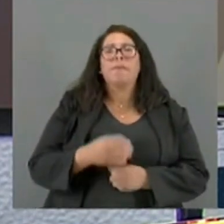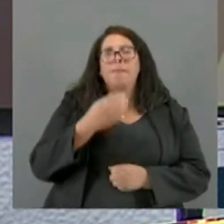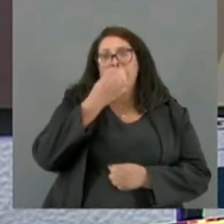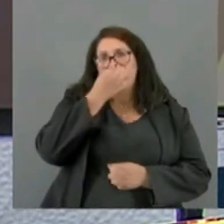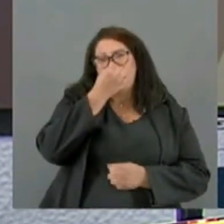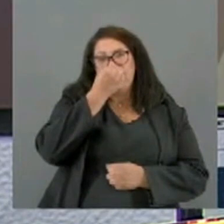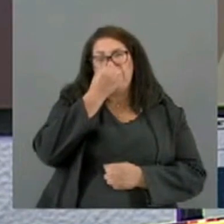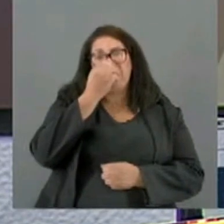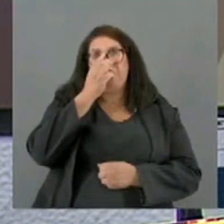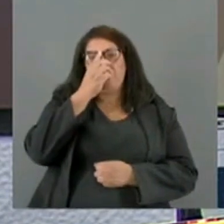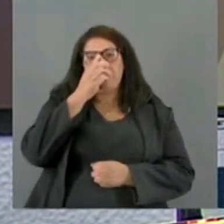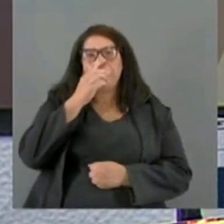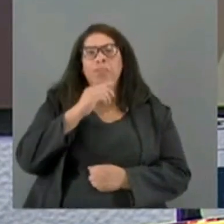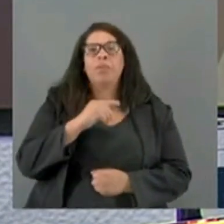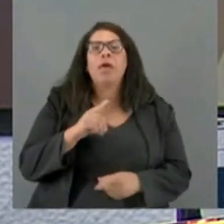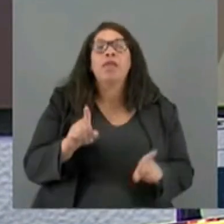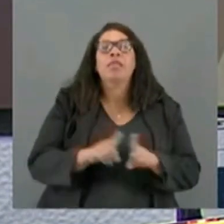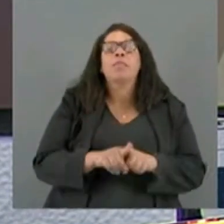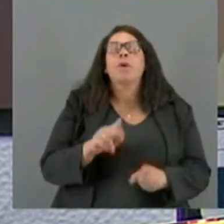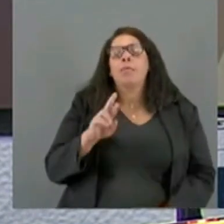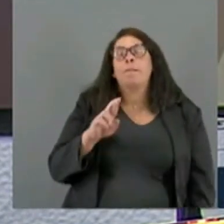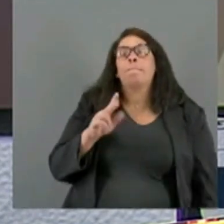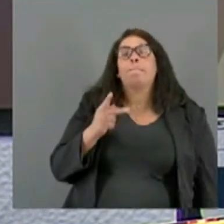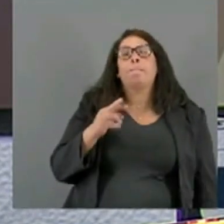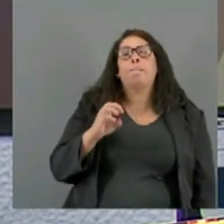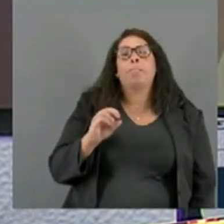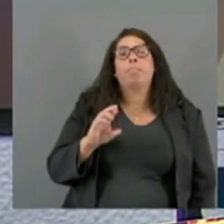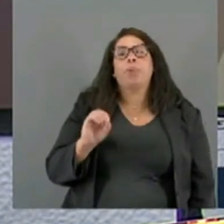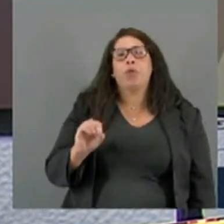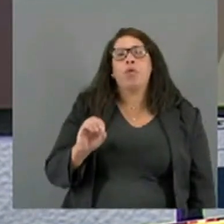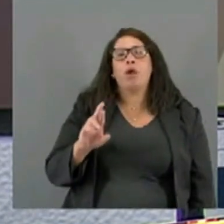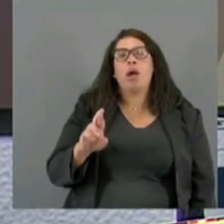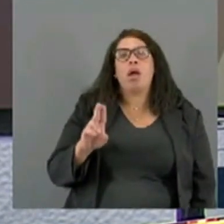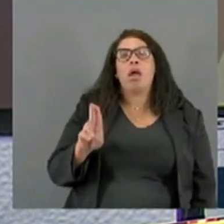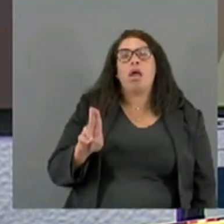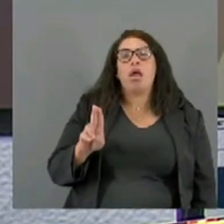de indúbio pro réu, princípio